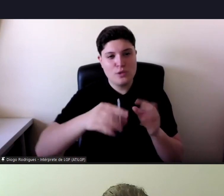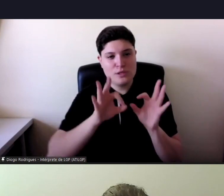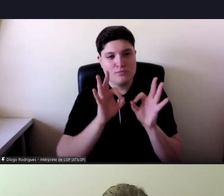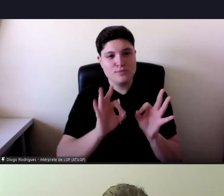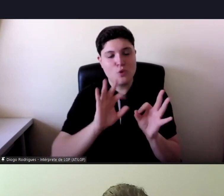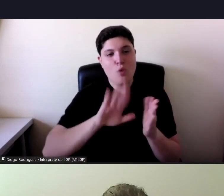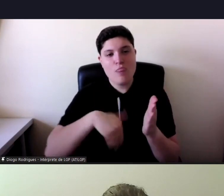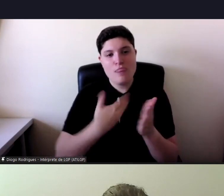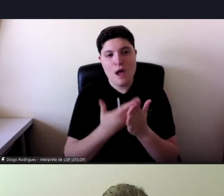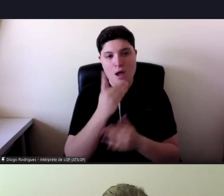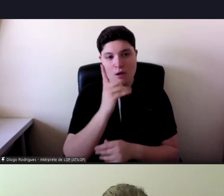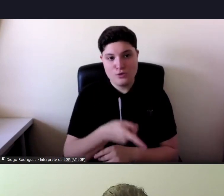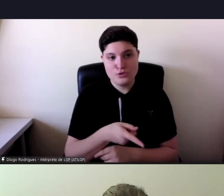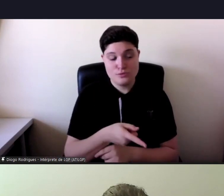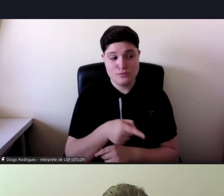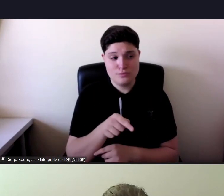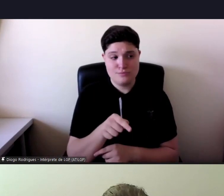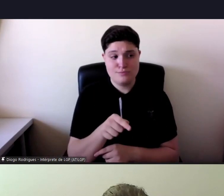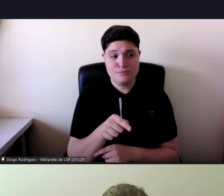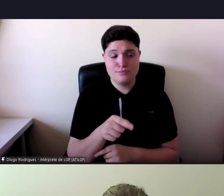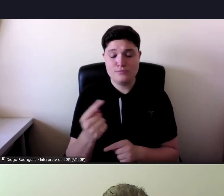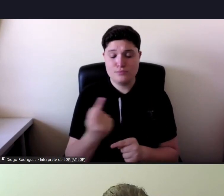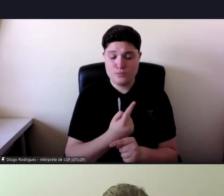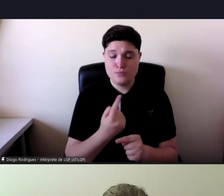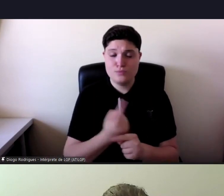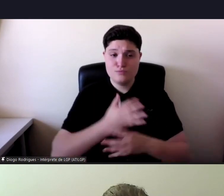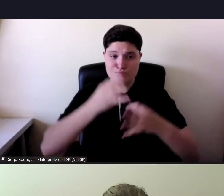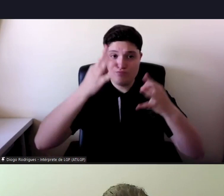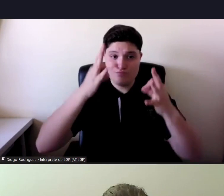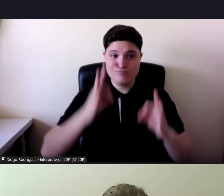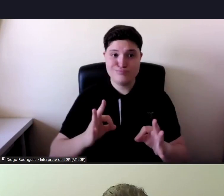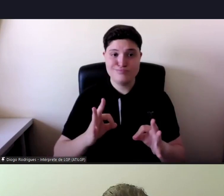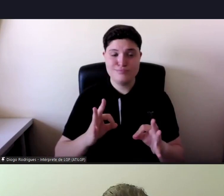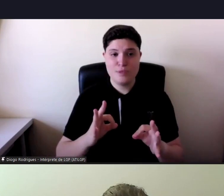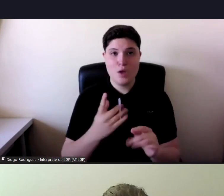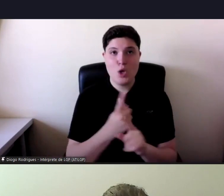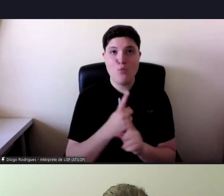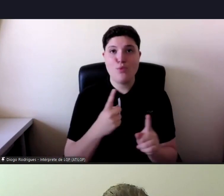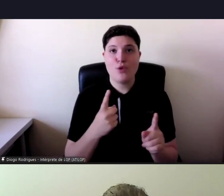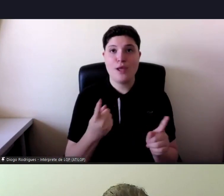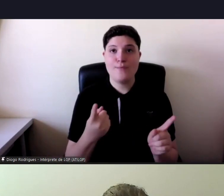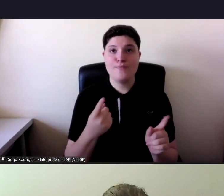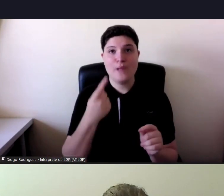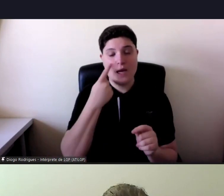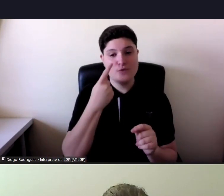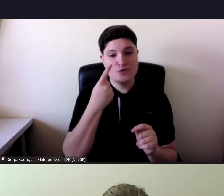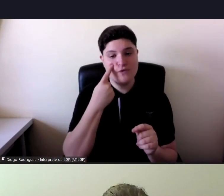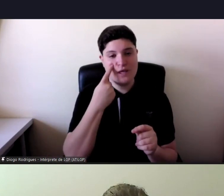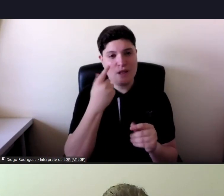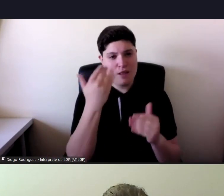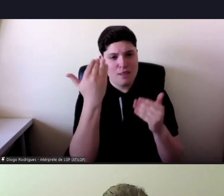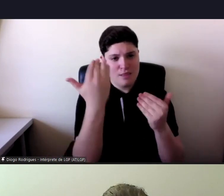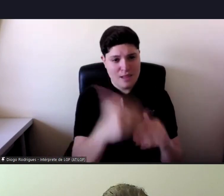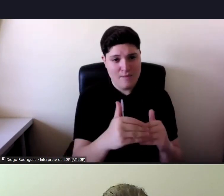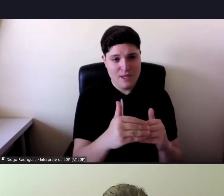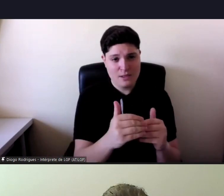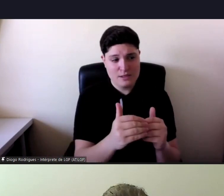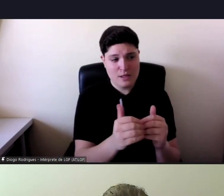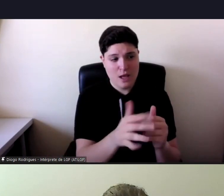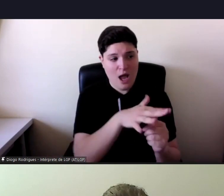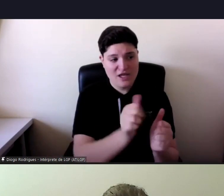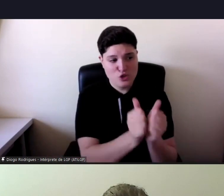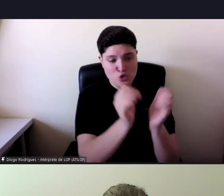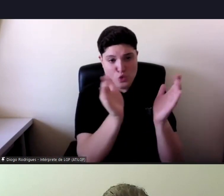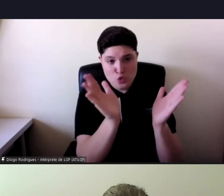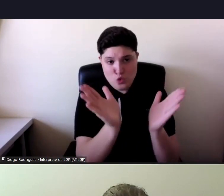ser o enquadramento jurídico do Acordo de Paris, logo no preâmbulo. Ora bem, o que é que isto